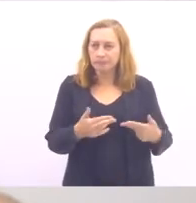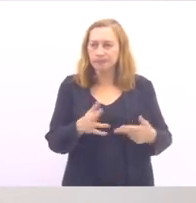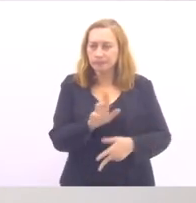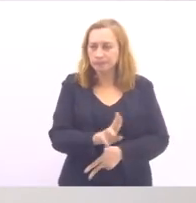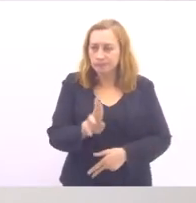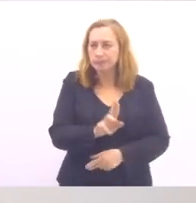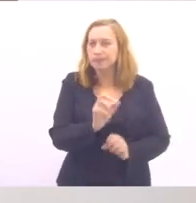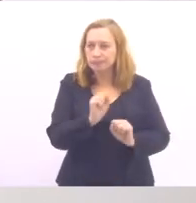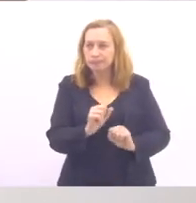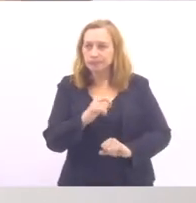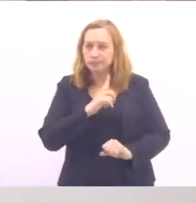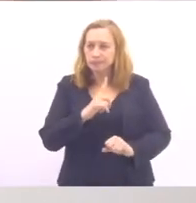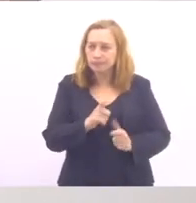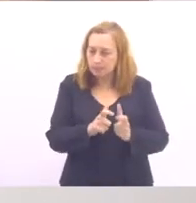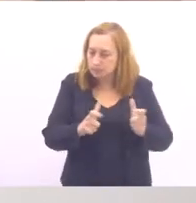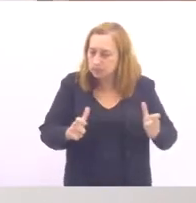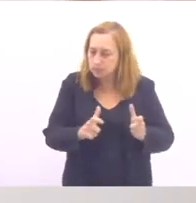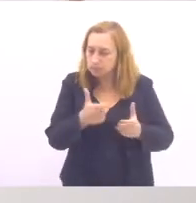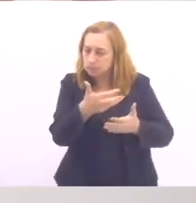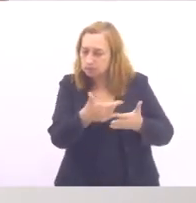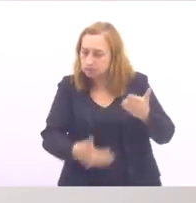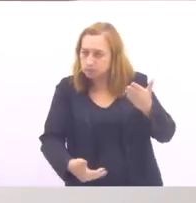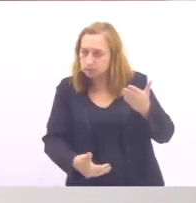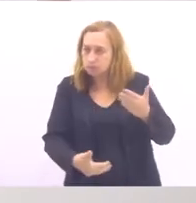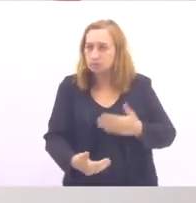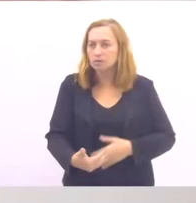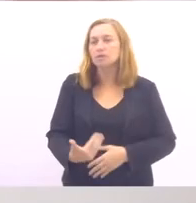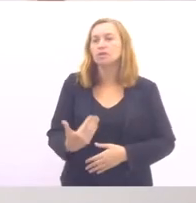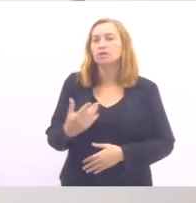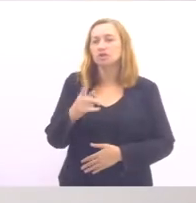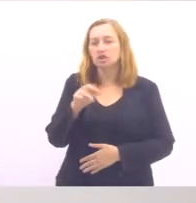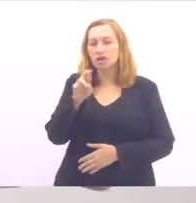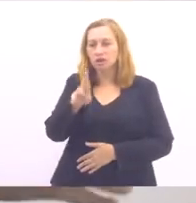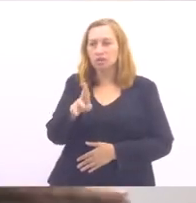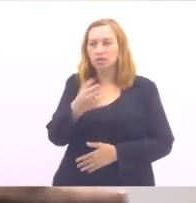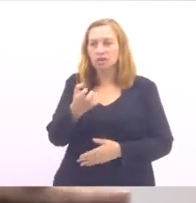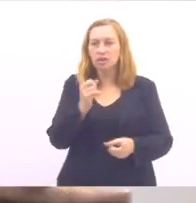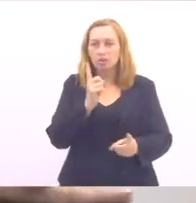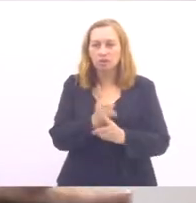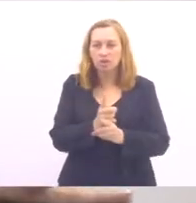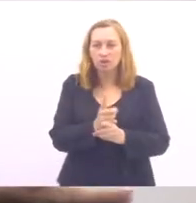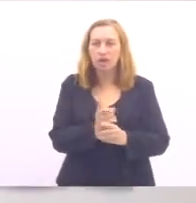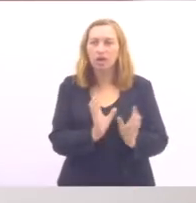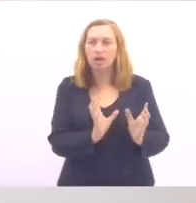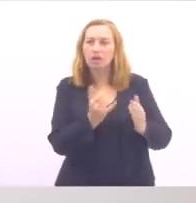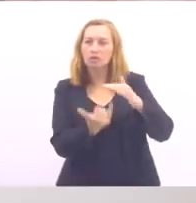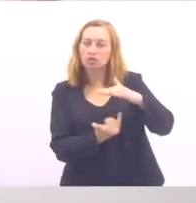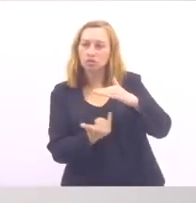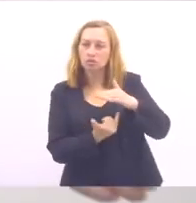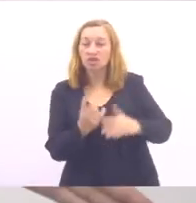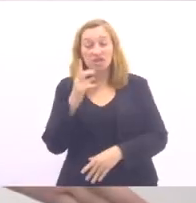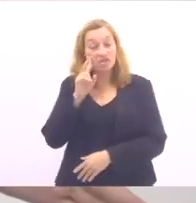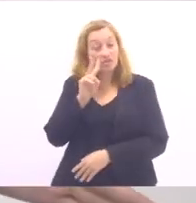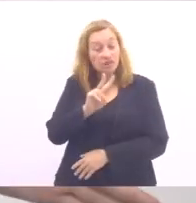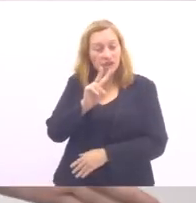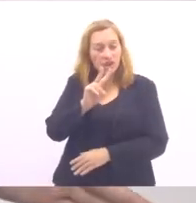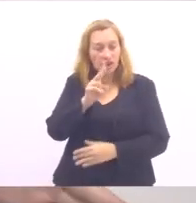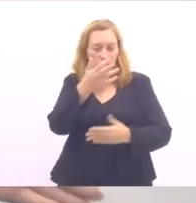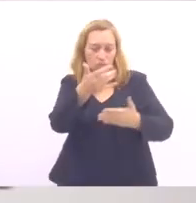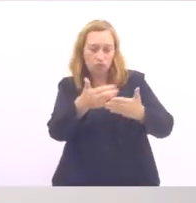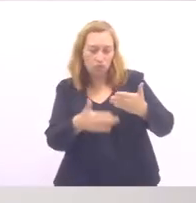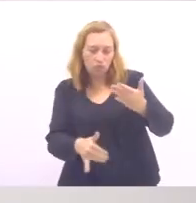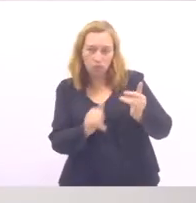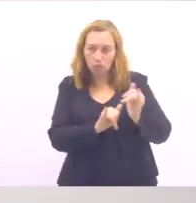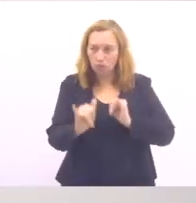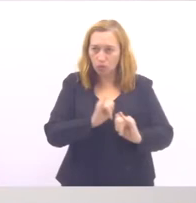possa ter, uma grande lista, um banco. Se um grande gerador quiser encontrar uma cooperativa, ele entra no portal, ele vê lá as informações.